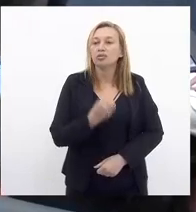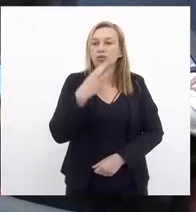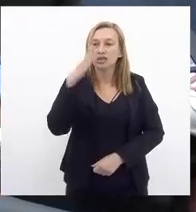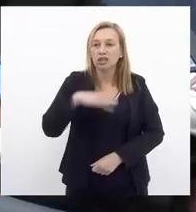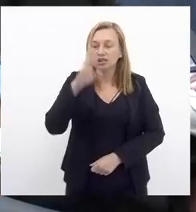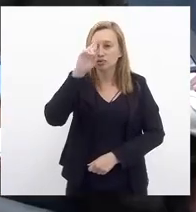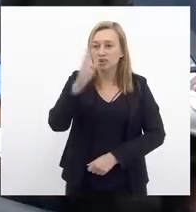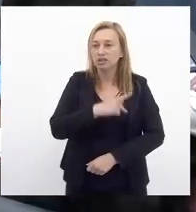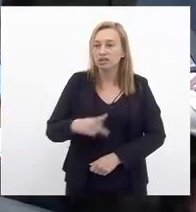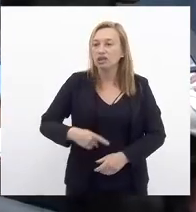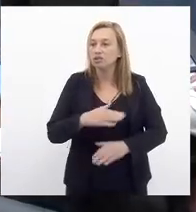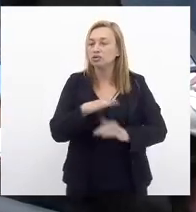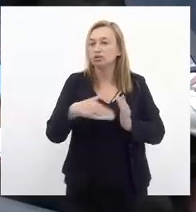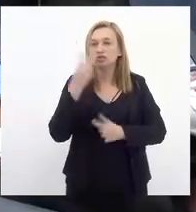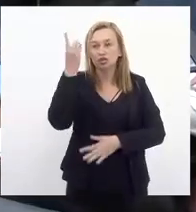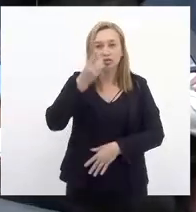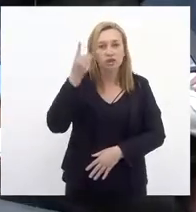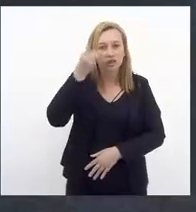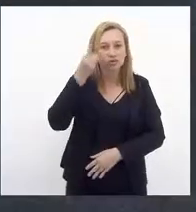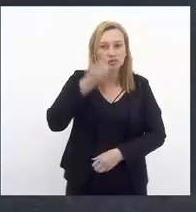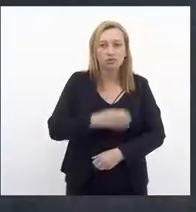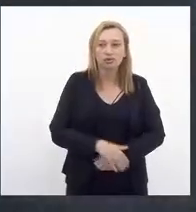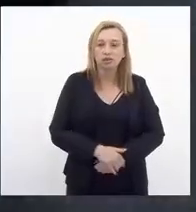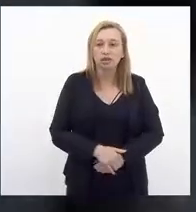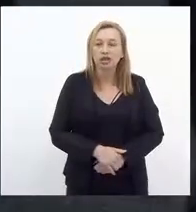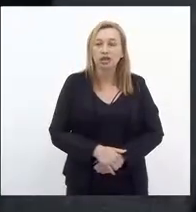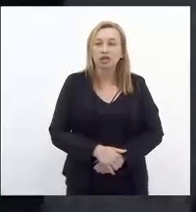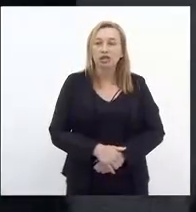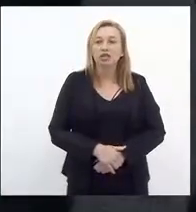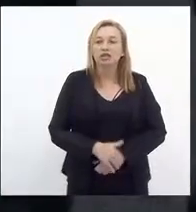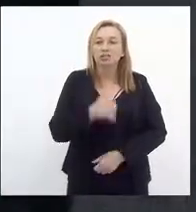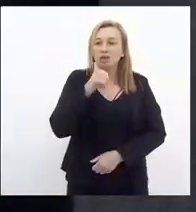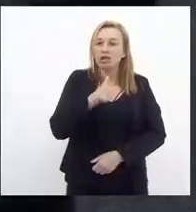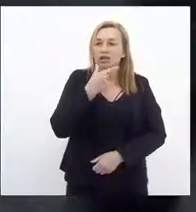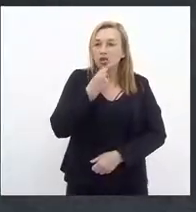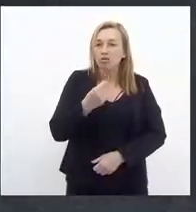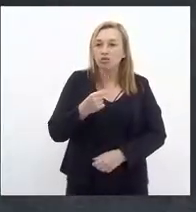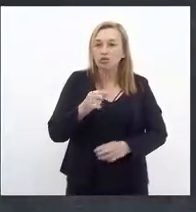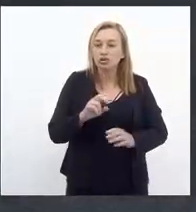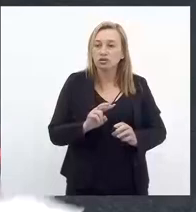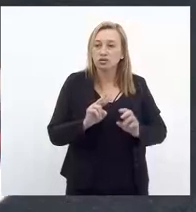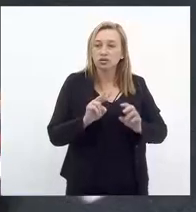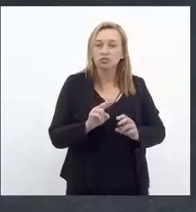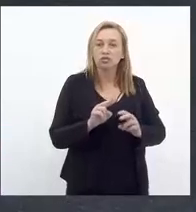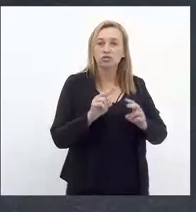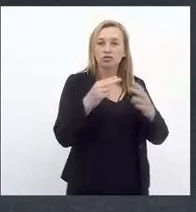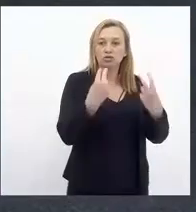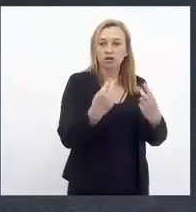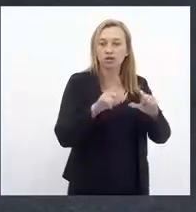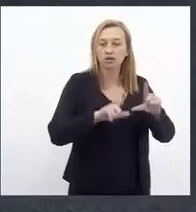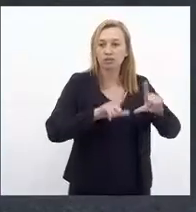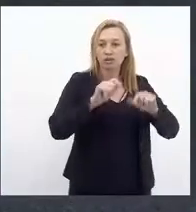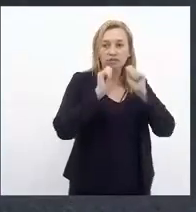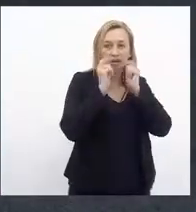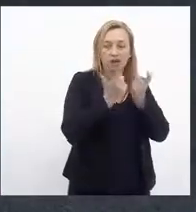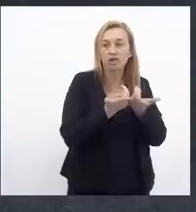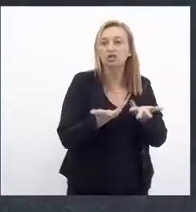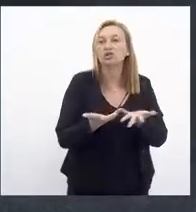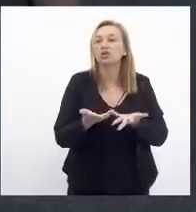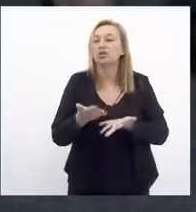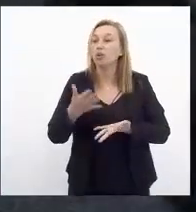Presidente Boa tarde deputados e deputadas e senhores e senhoras que nos assistem os realmente é um dia